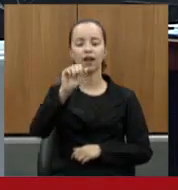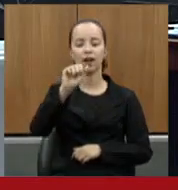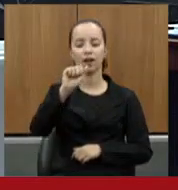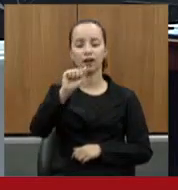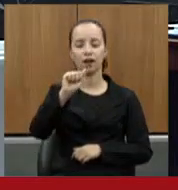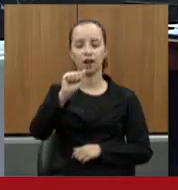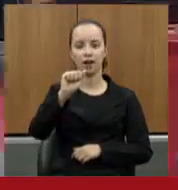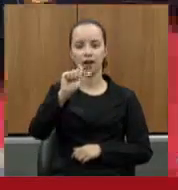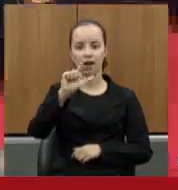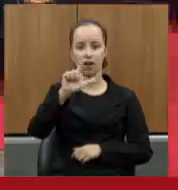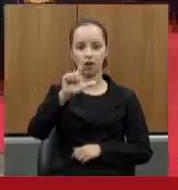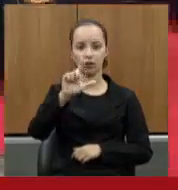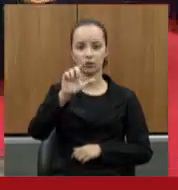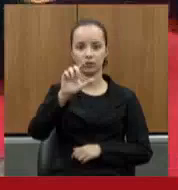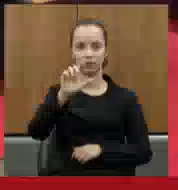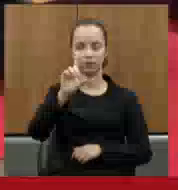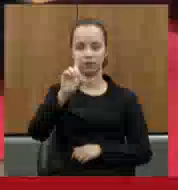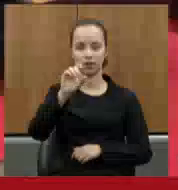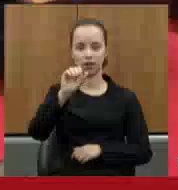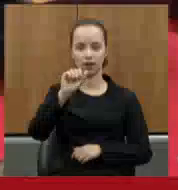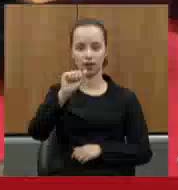Lopes.